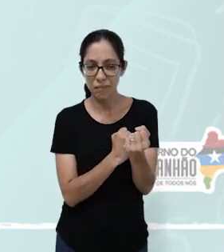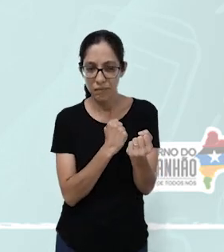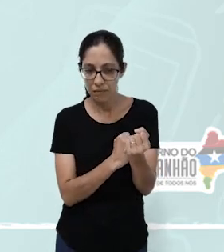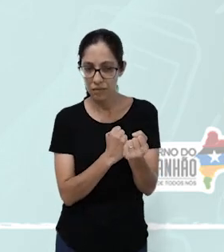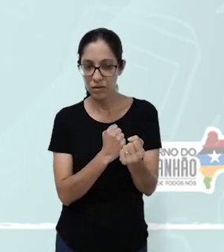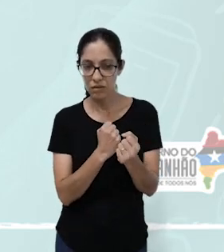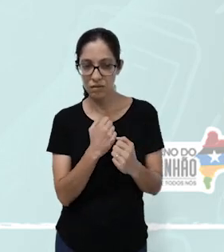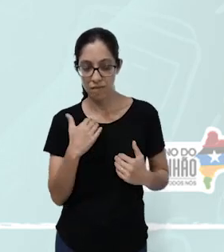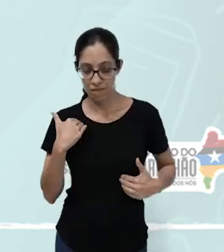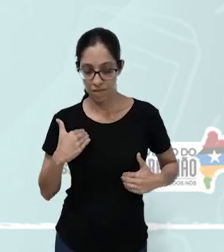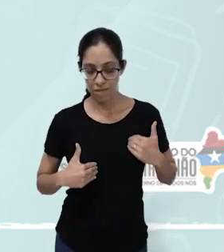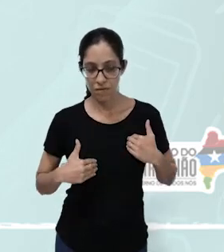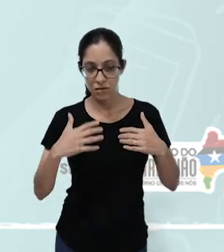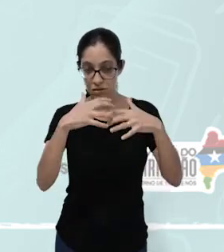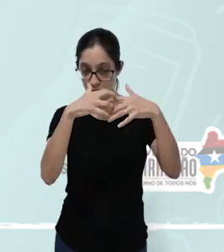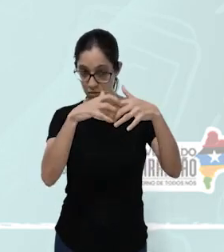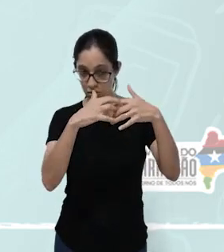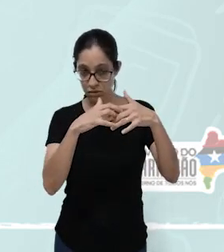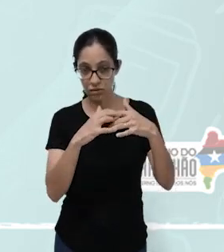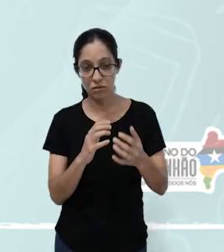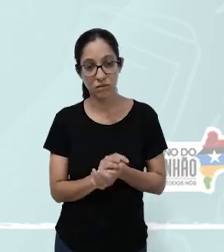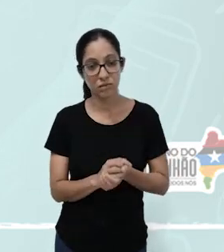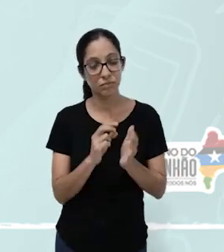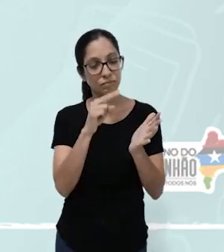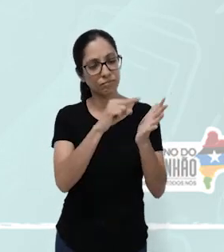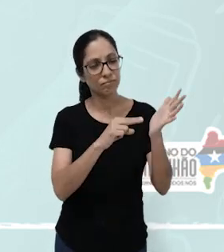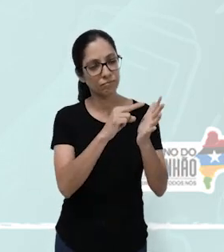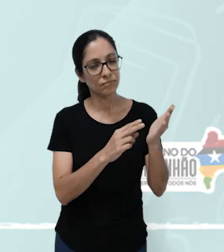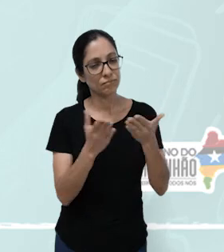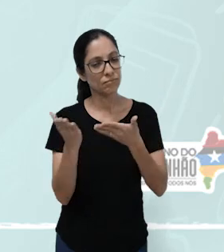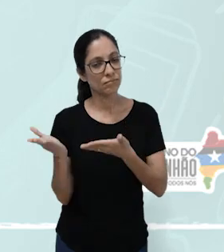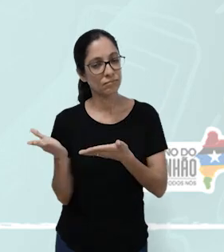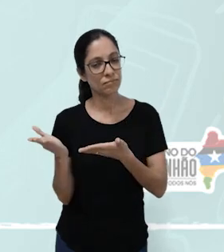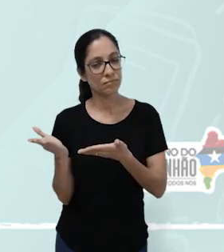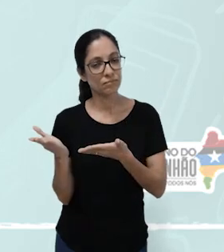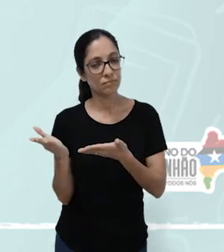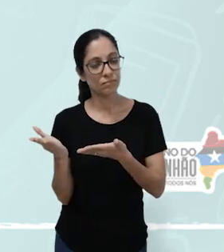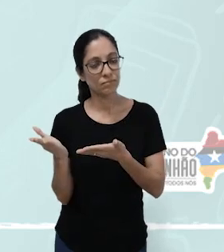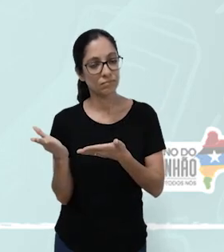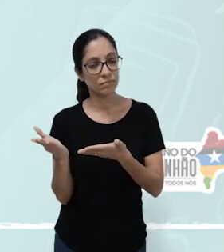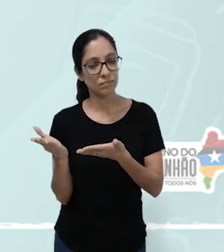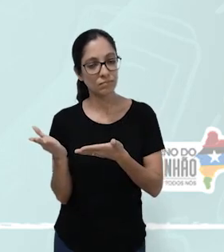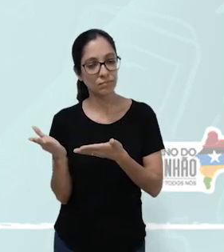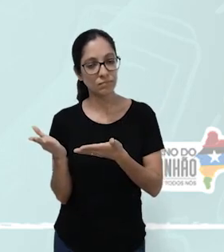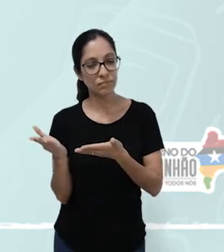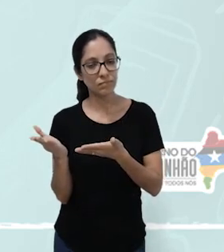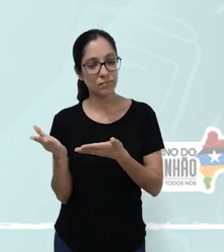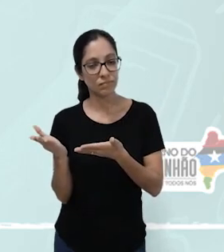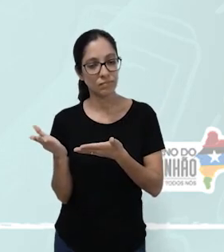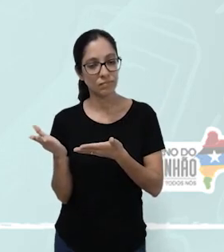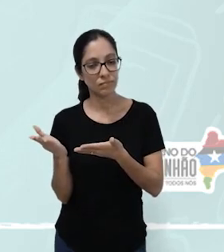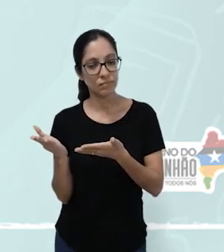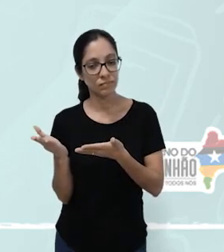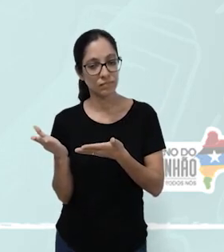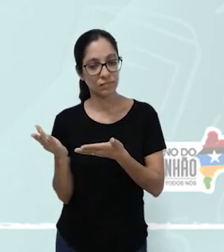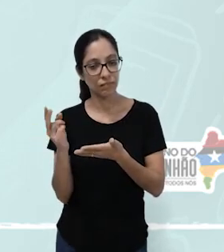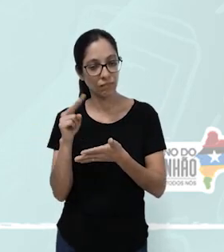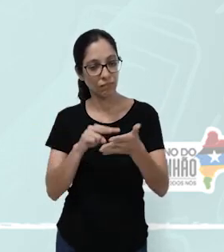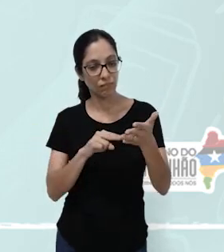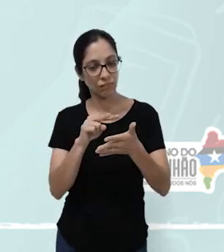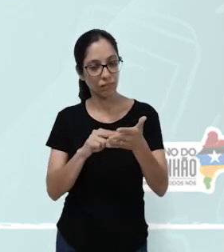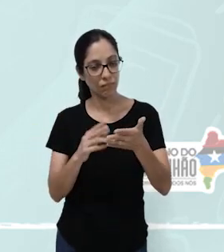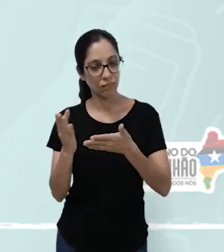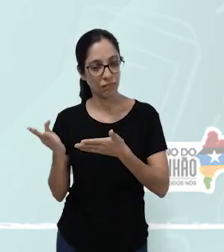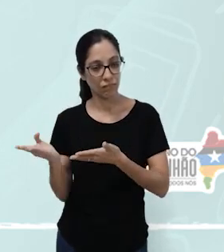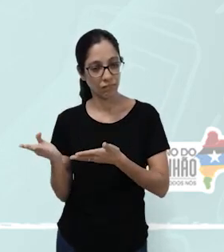Cerca de 2,5 milhões de pessoas morrem no mundo todo ano em decorrência direta ou indireta da ingestão de